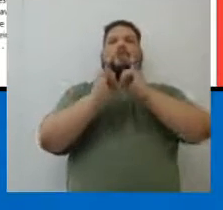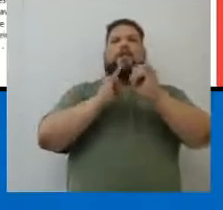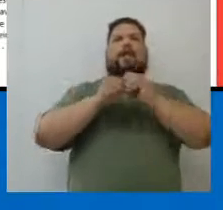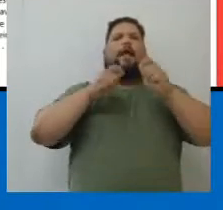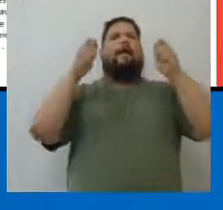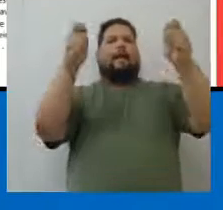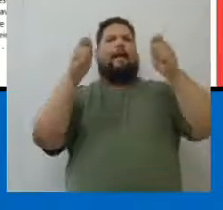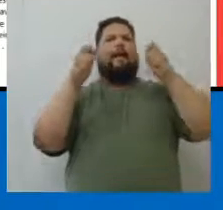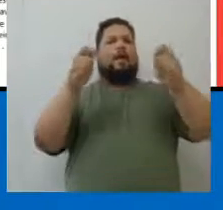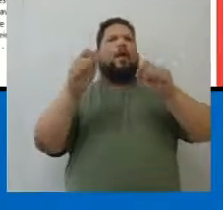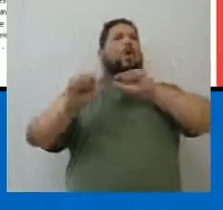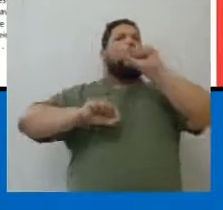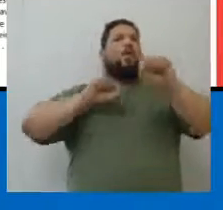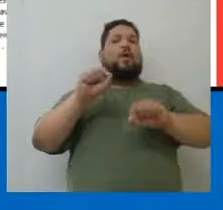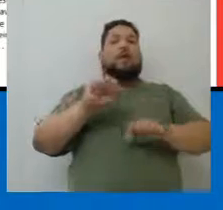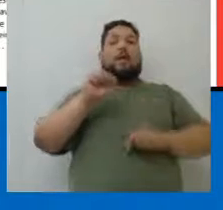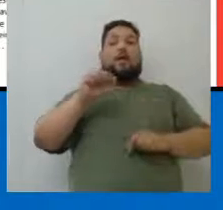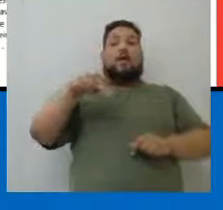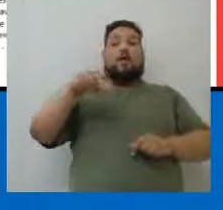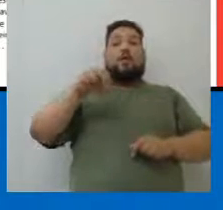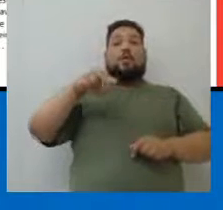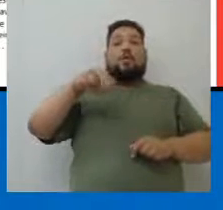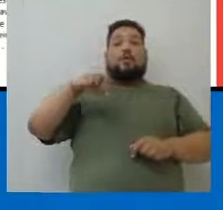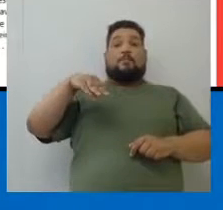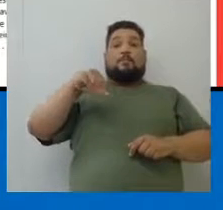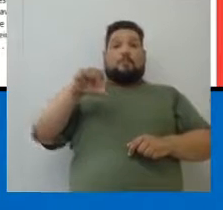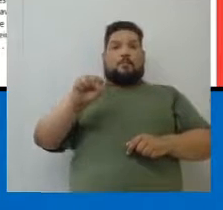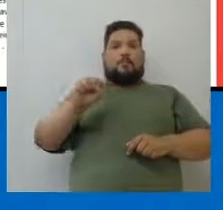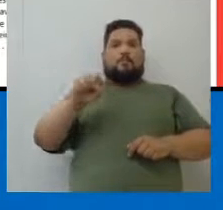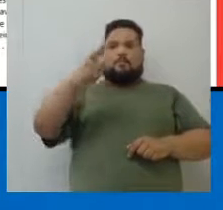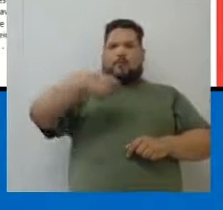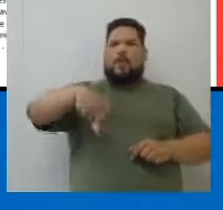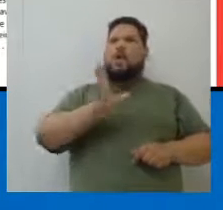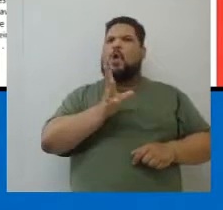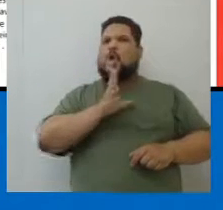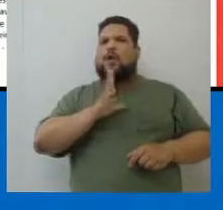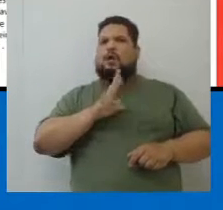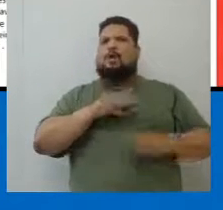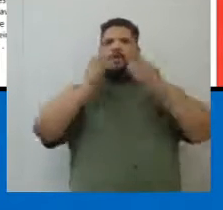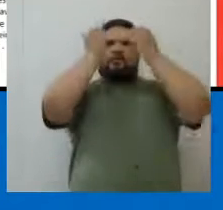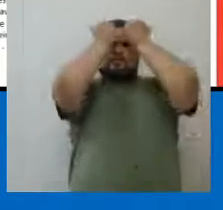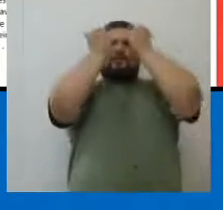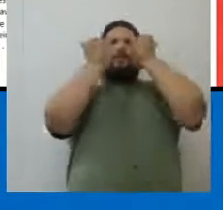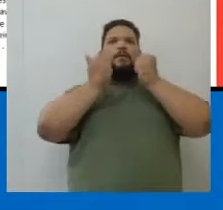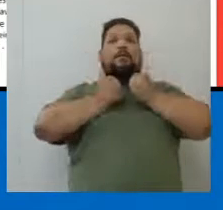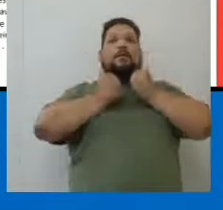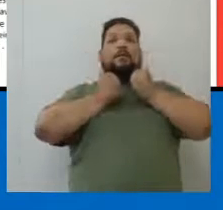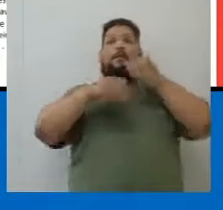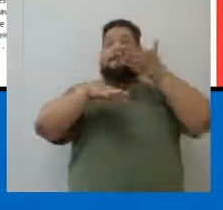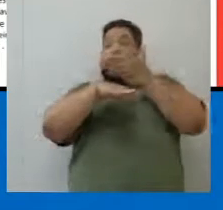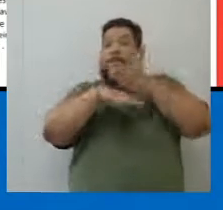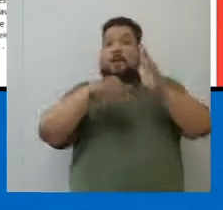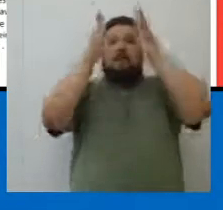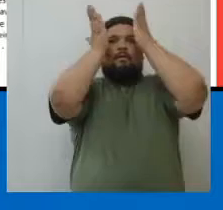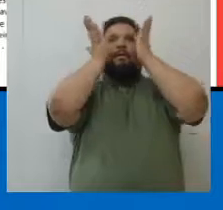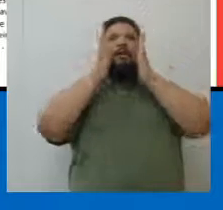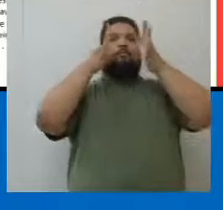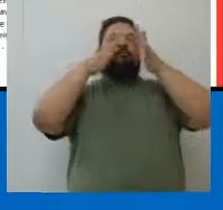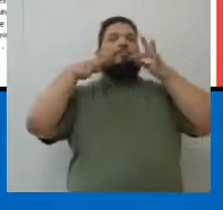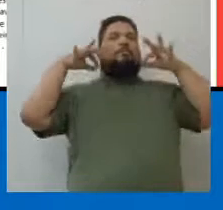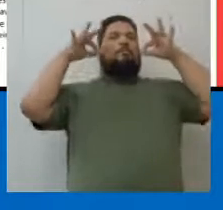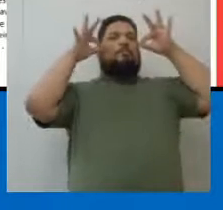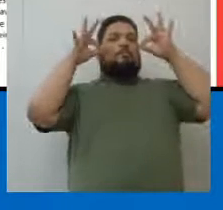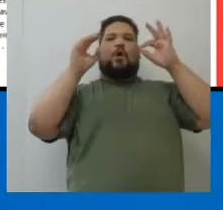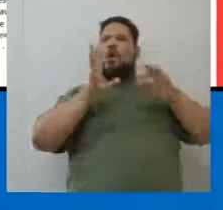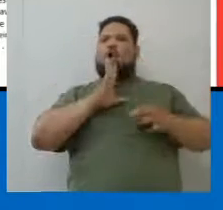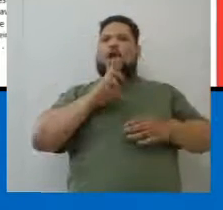o início, que são os anônimos. Você aí, no carnaval, por exemplo, já utilizou aquela máscara lá dos anônimos, tá? Já utilizou